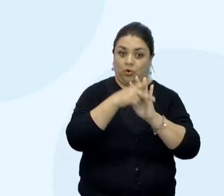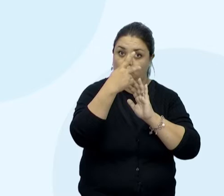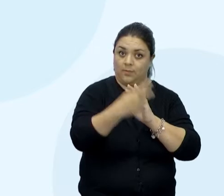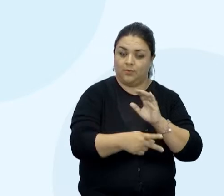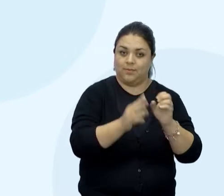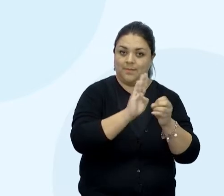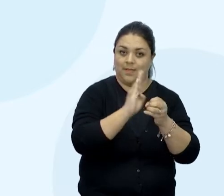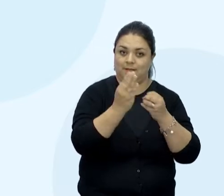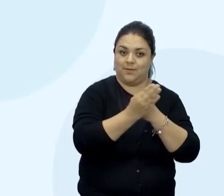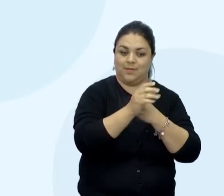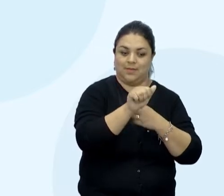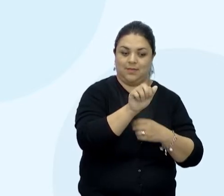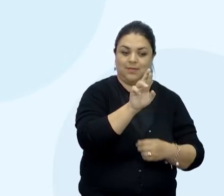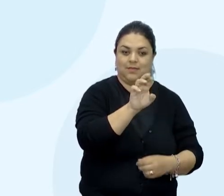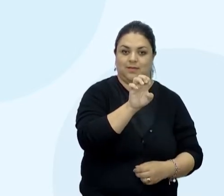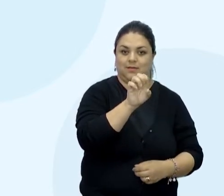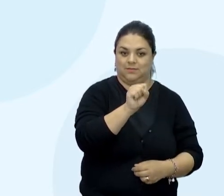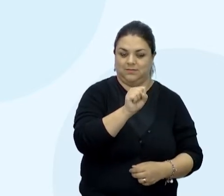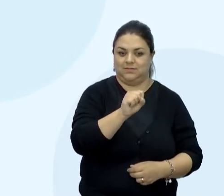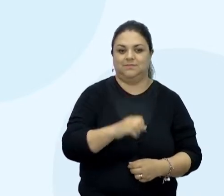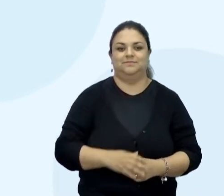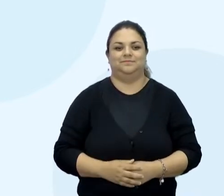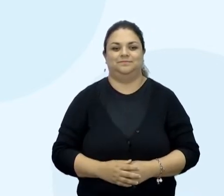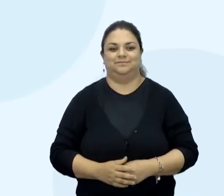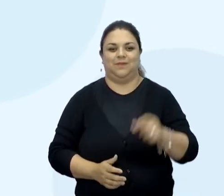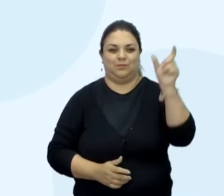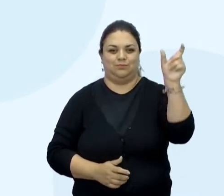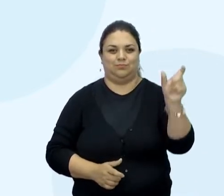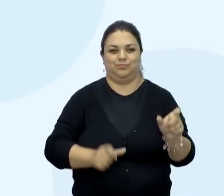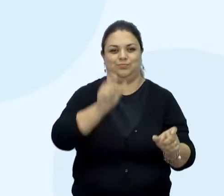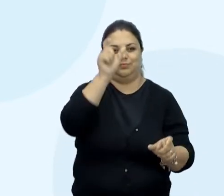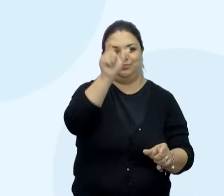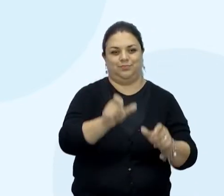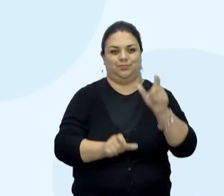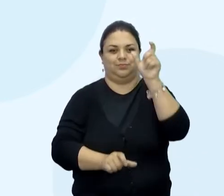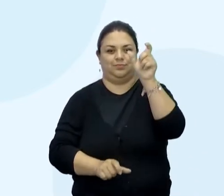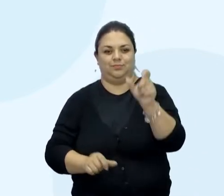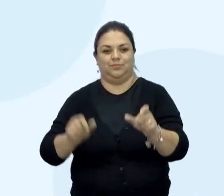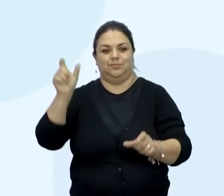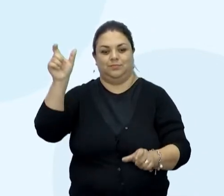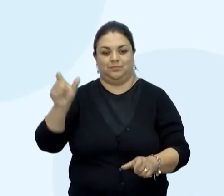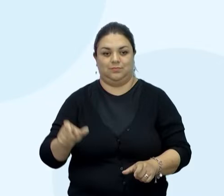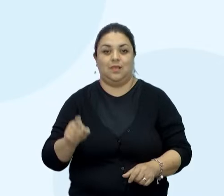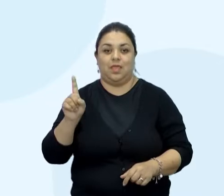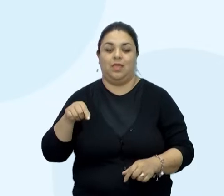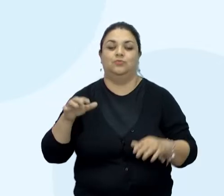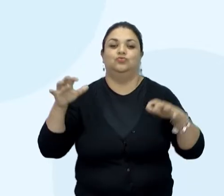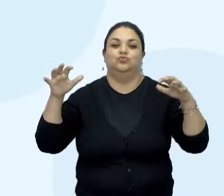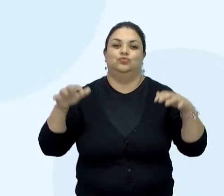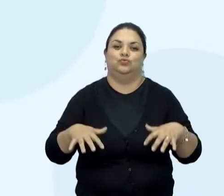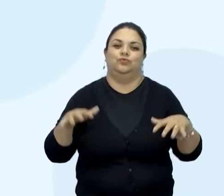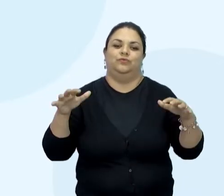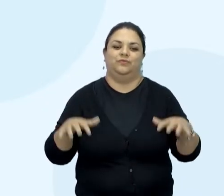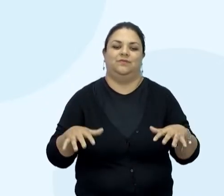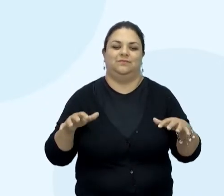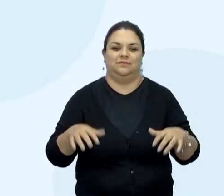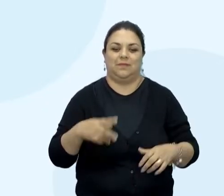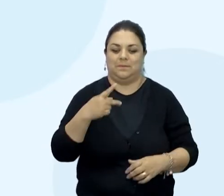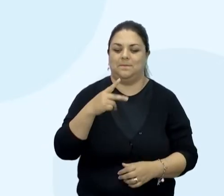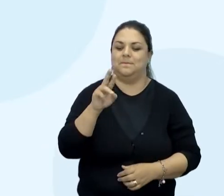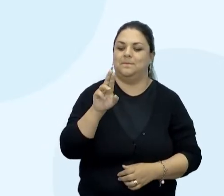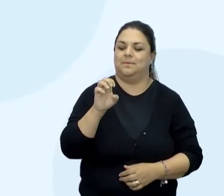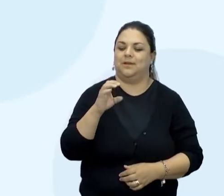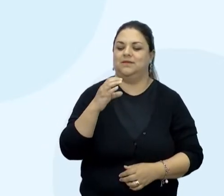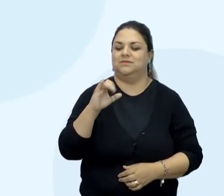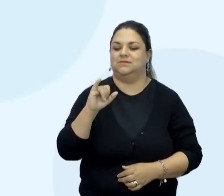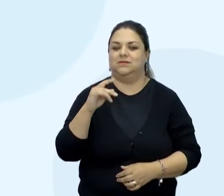ó, as colunas são as precipitações, né? Ou seja, a quantidade de chuva. E já lembrando a todos, né? O que